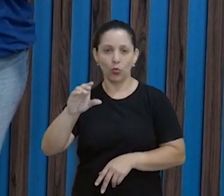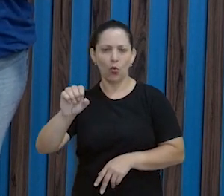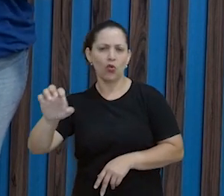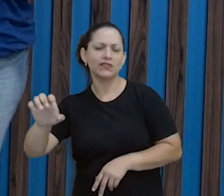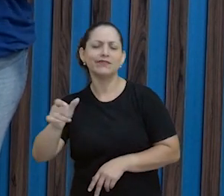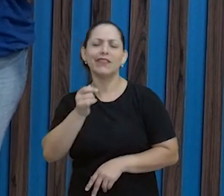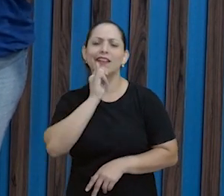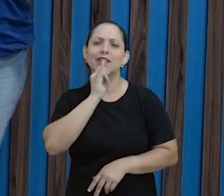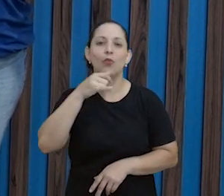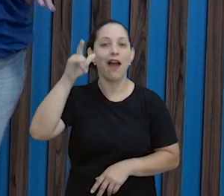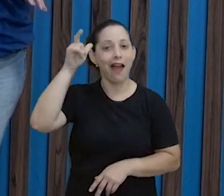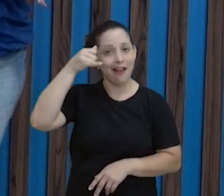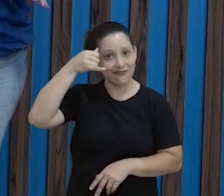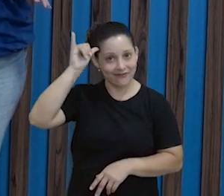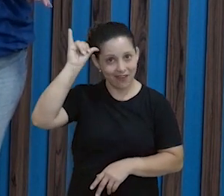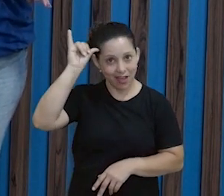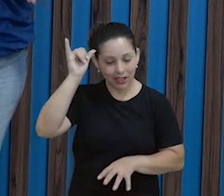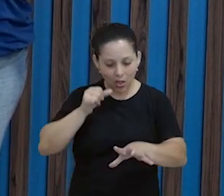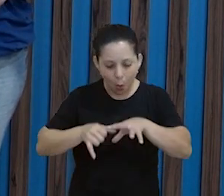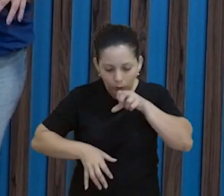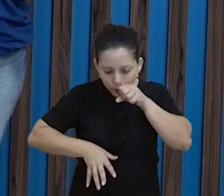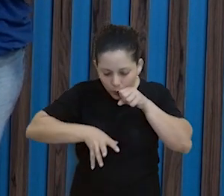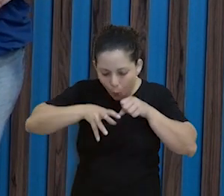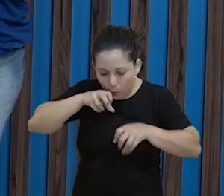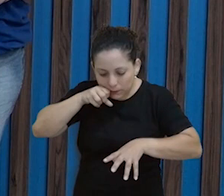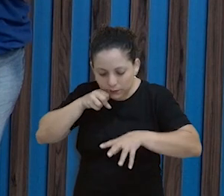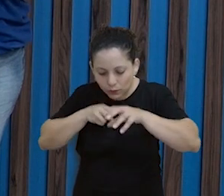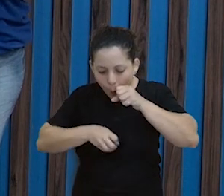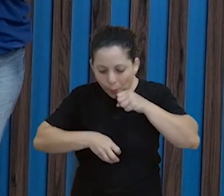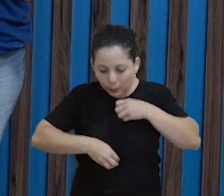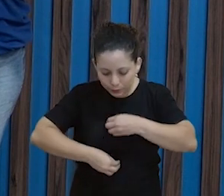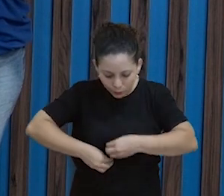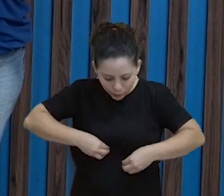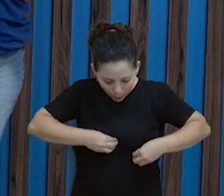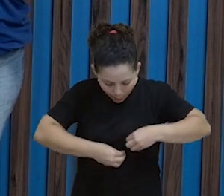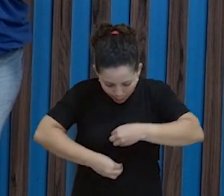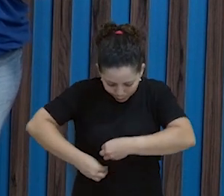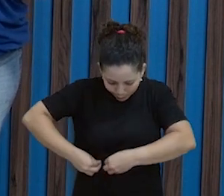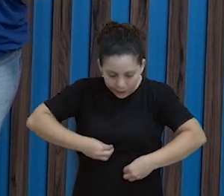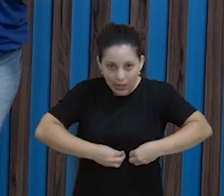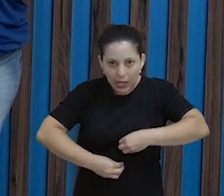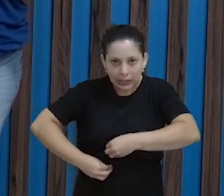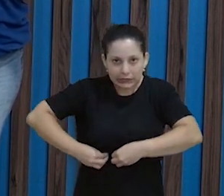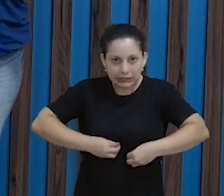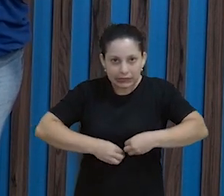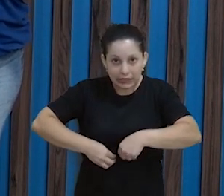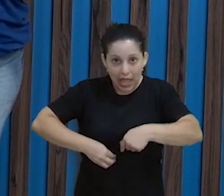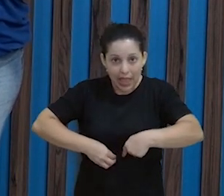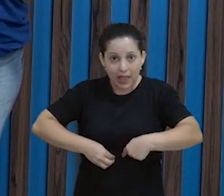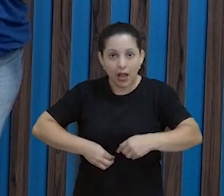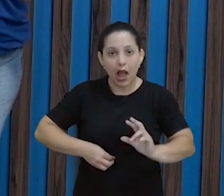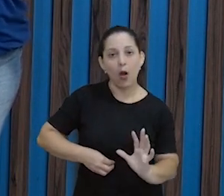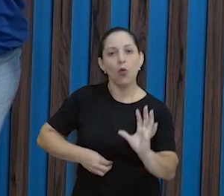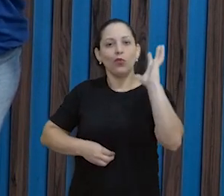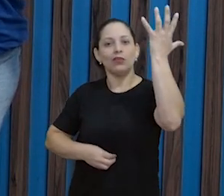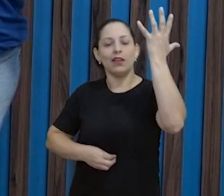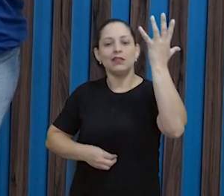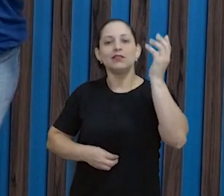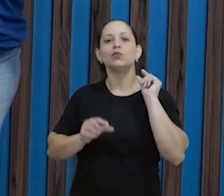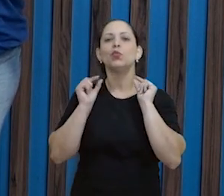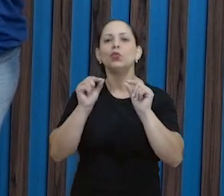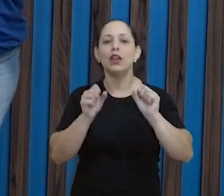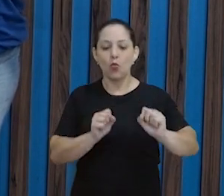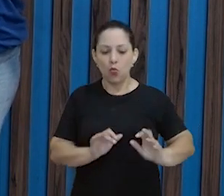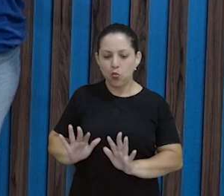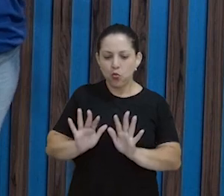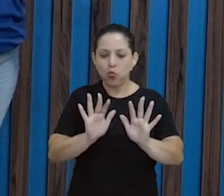alimentam ali daqueles vegetais, né, o processo de digestão deles vai liberar o gás metano, né? Então, vai liberar como,